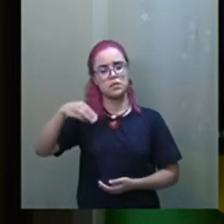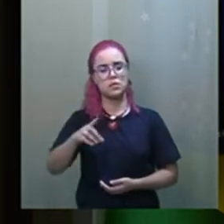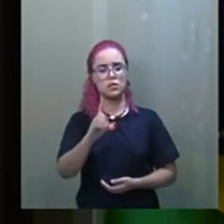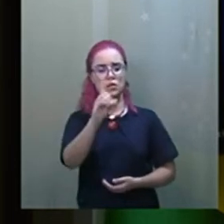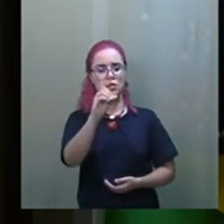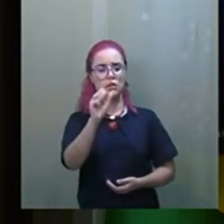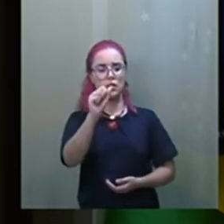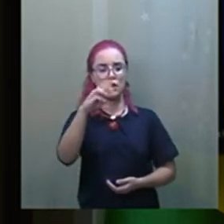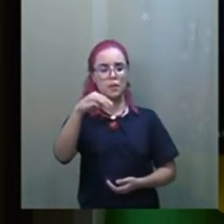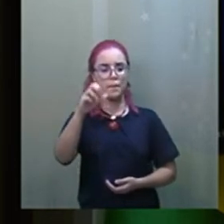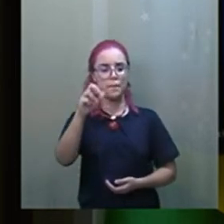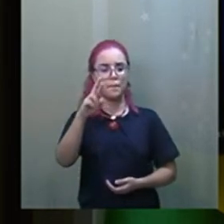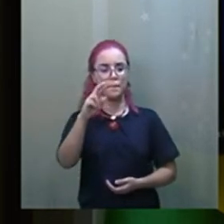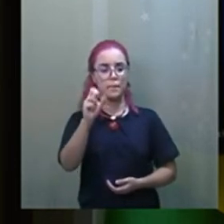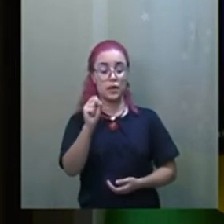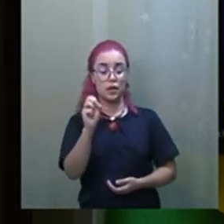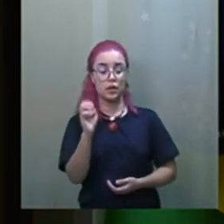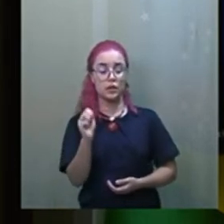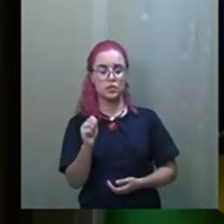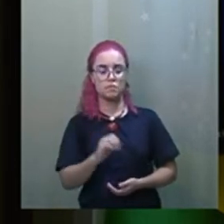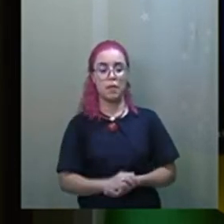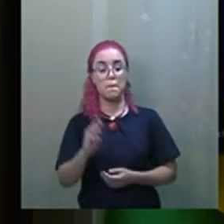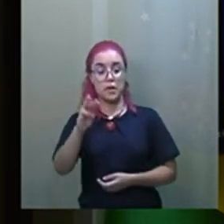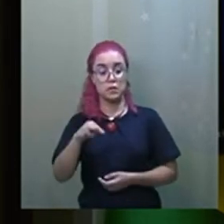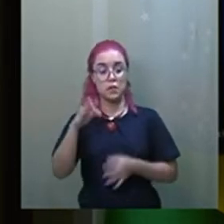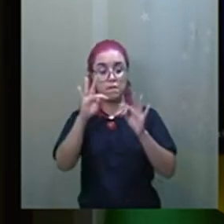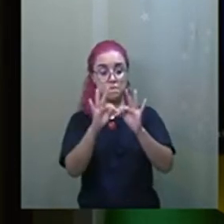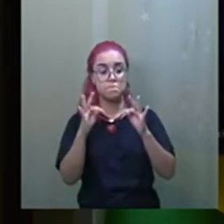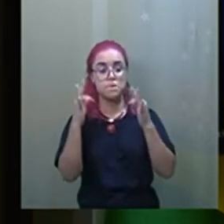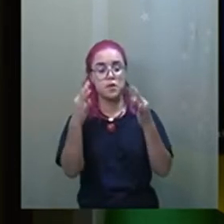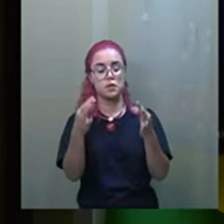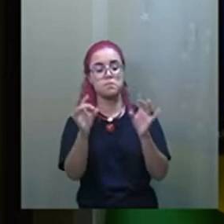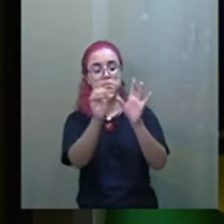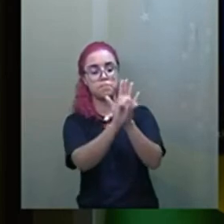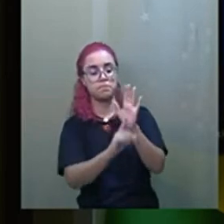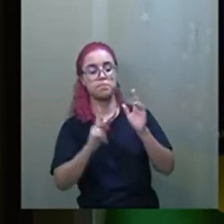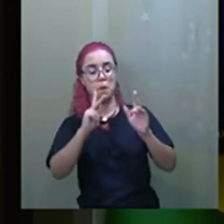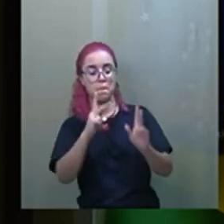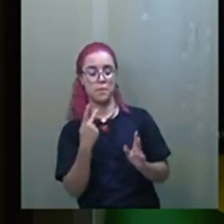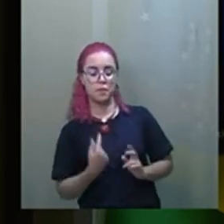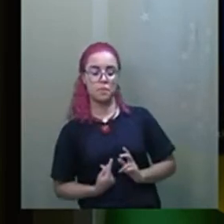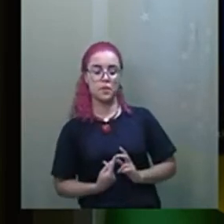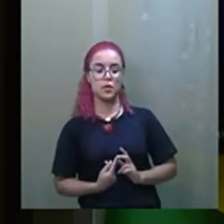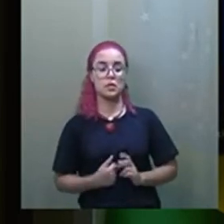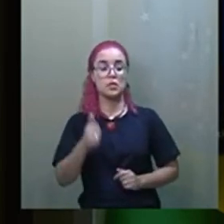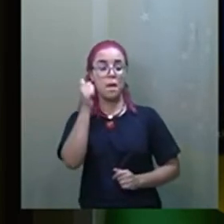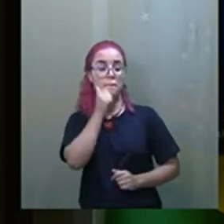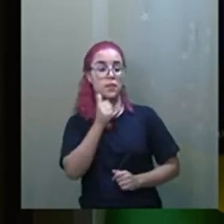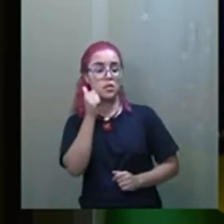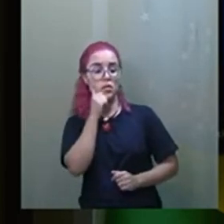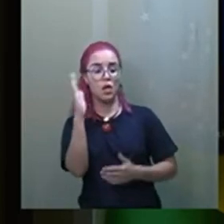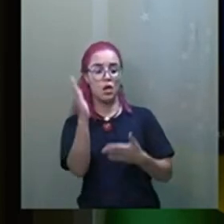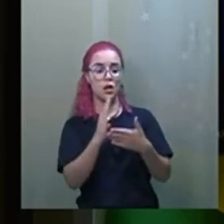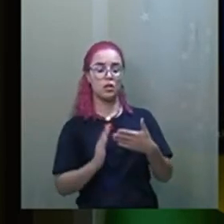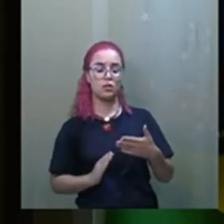Alves, ministra da Família, dos Direitos Humanos, da Mulher do Brasil,